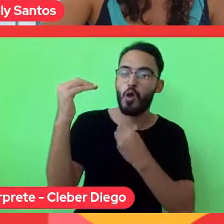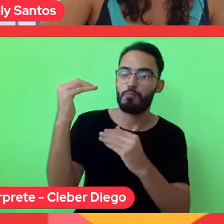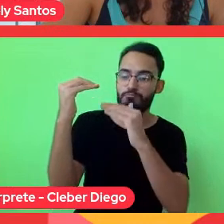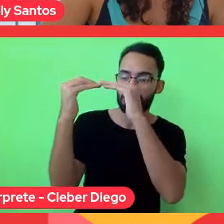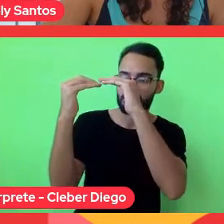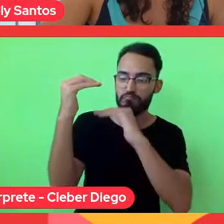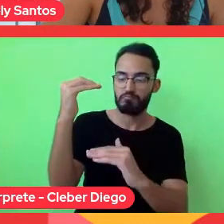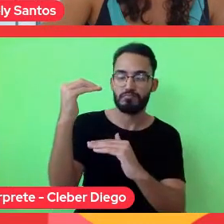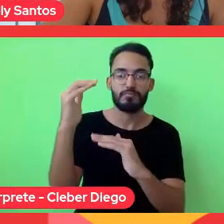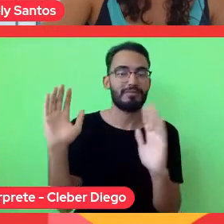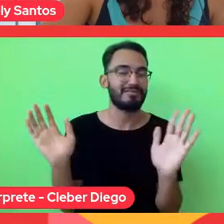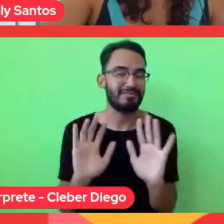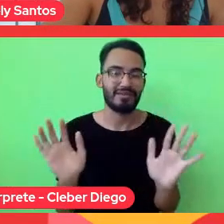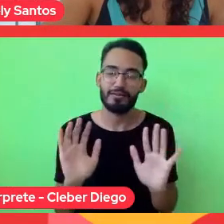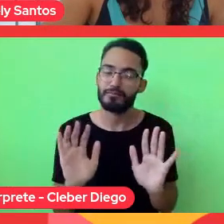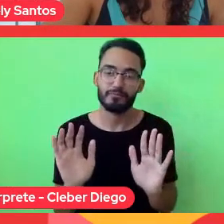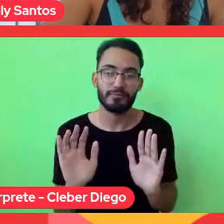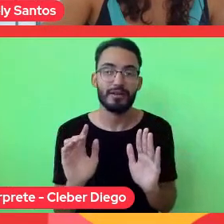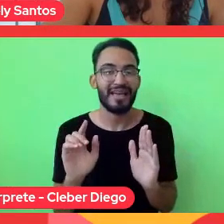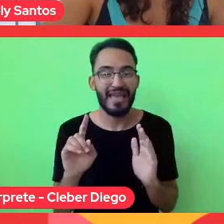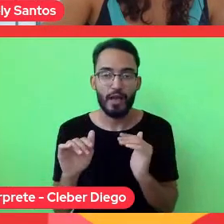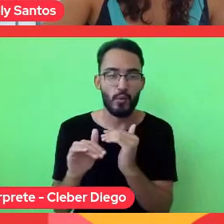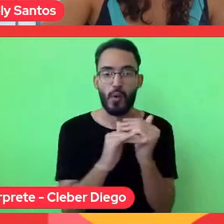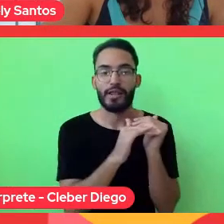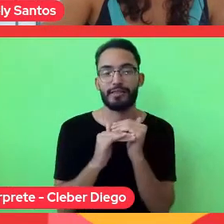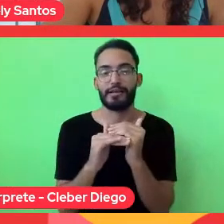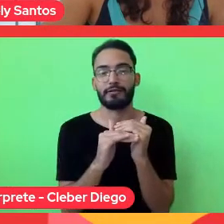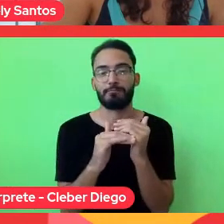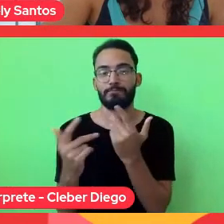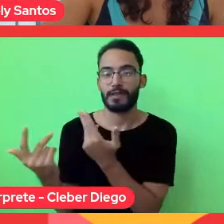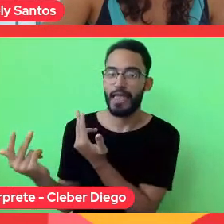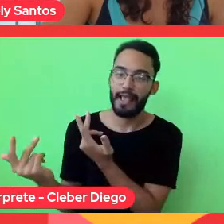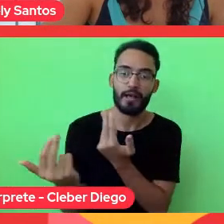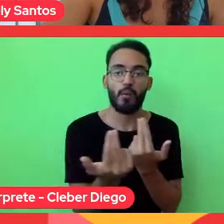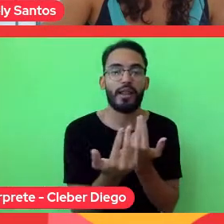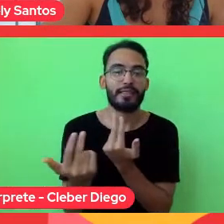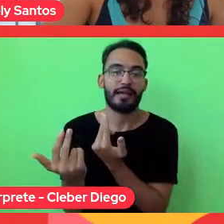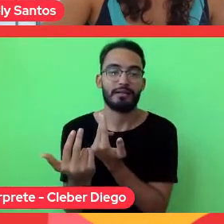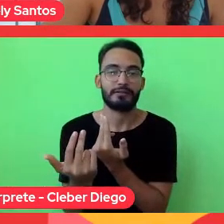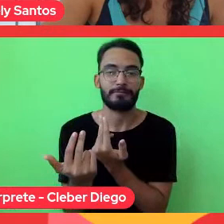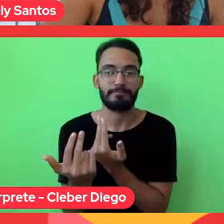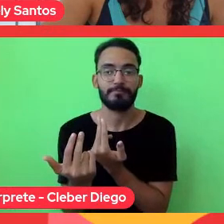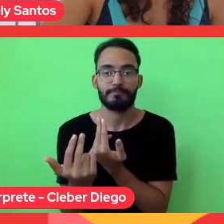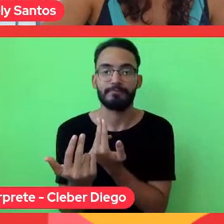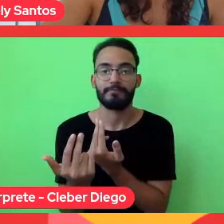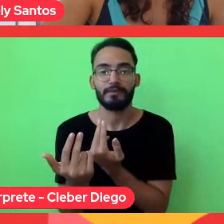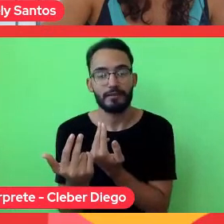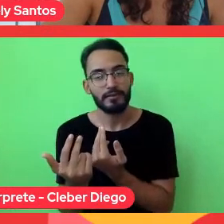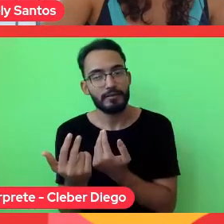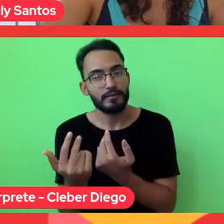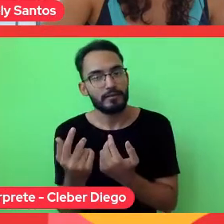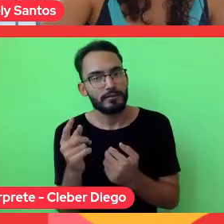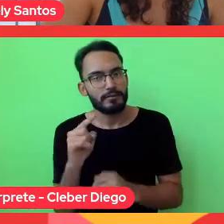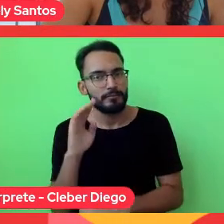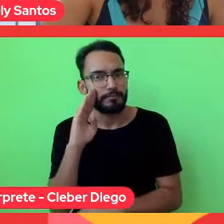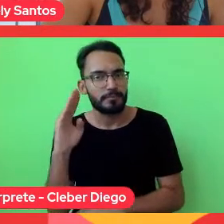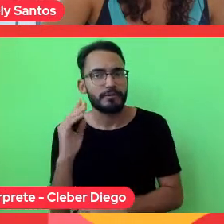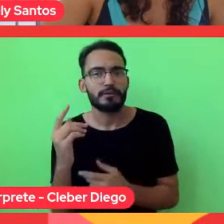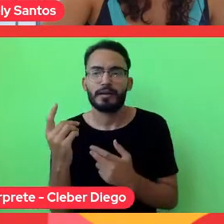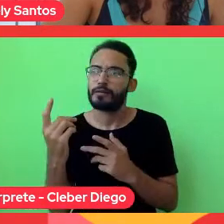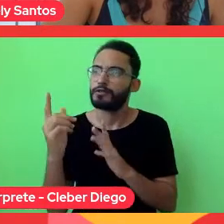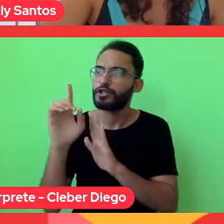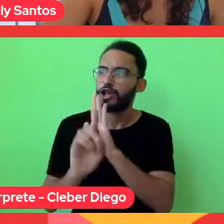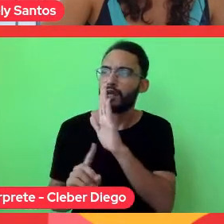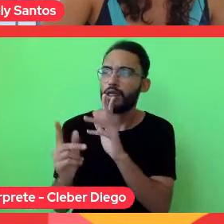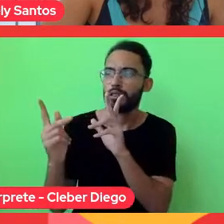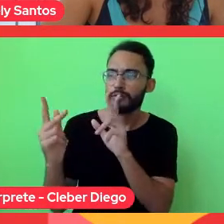mas é igualdade. É uma questão de ter os mesmos direitos, de ter